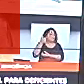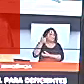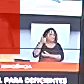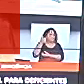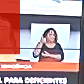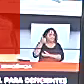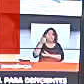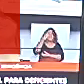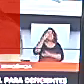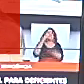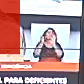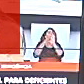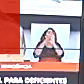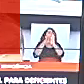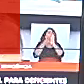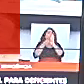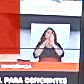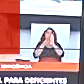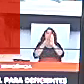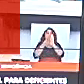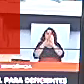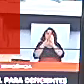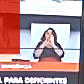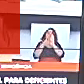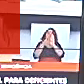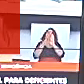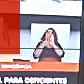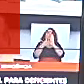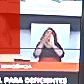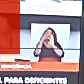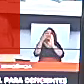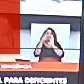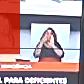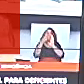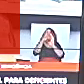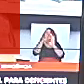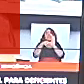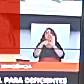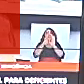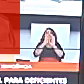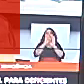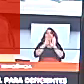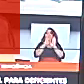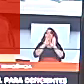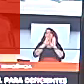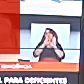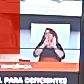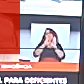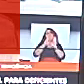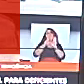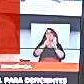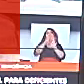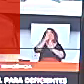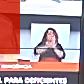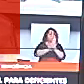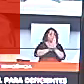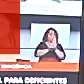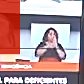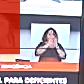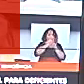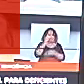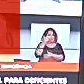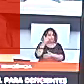gente, nem se falava sobre isso. A proposta da Denise, na Conferência Nacional, em Brasília, era que a pessoa com deficiência